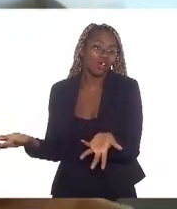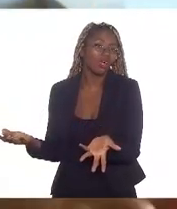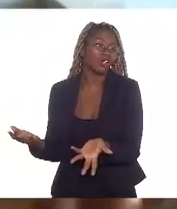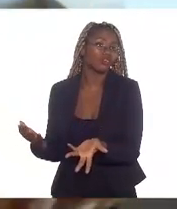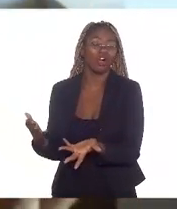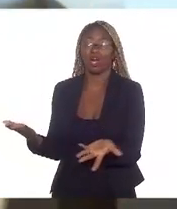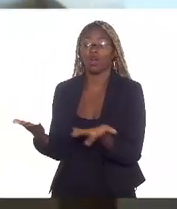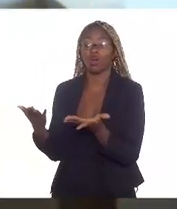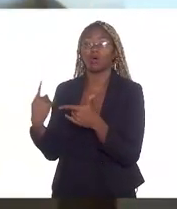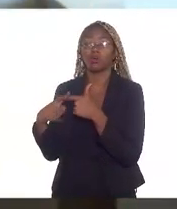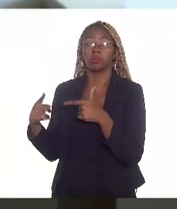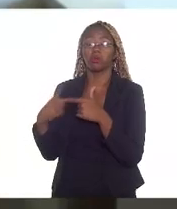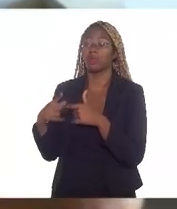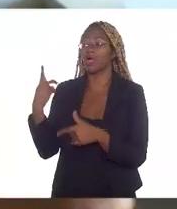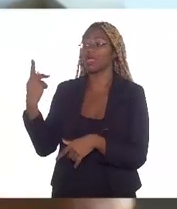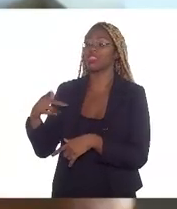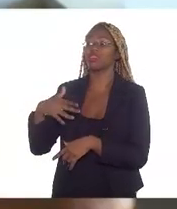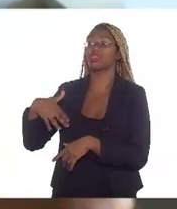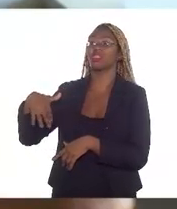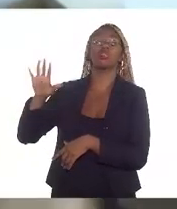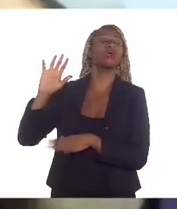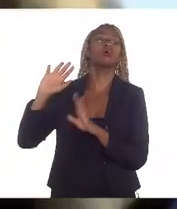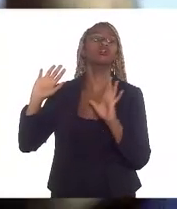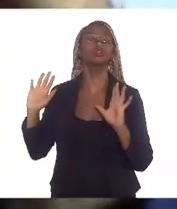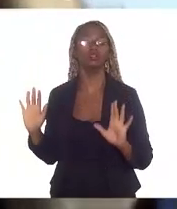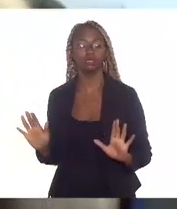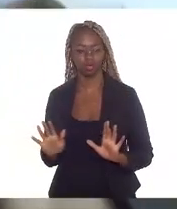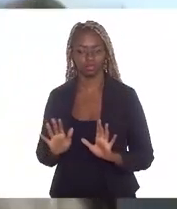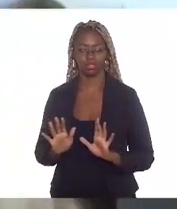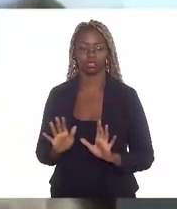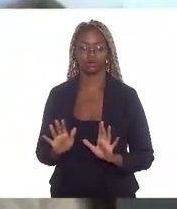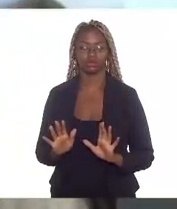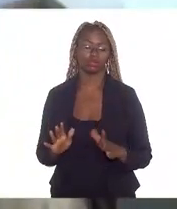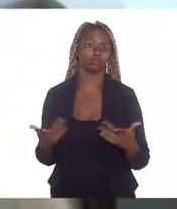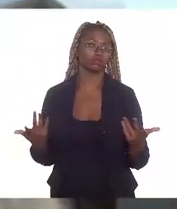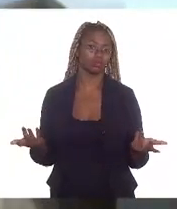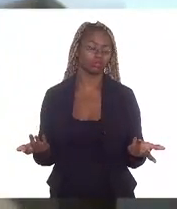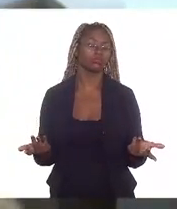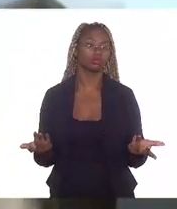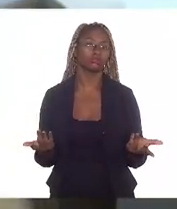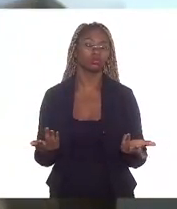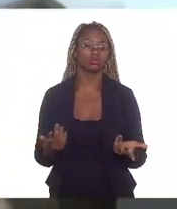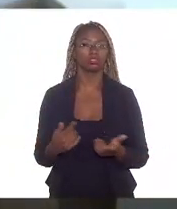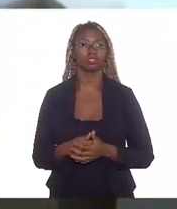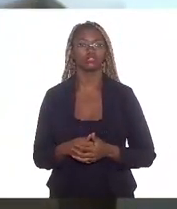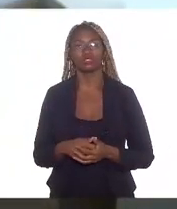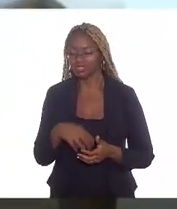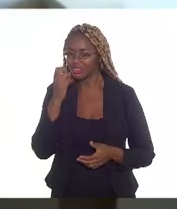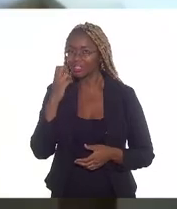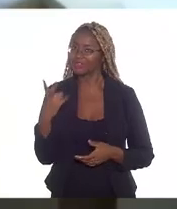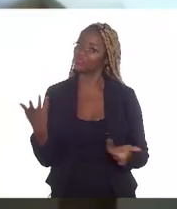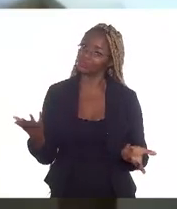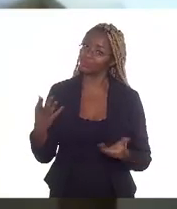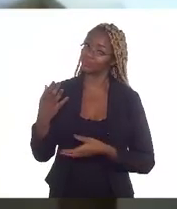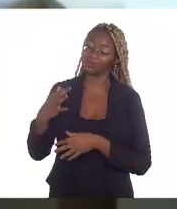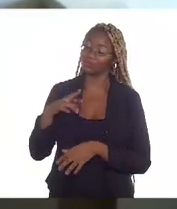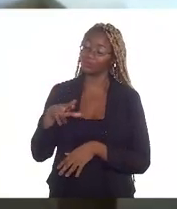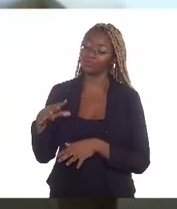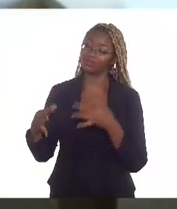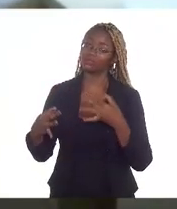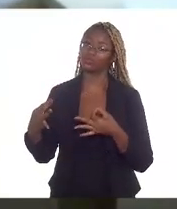dele com o mundo. Essa foi a tese lá que foi tão abarroada e injusta.